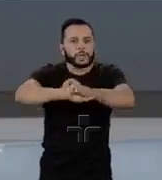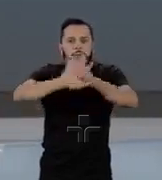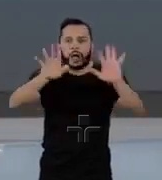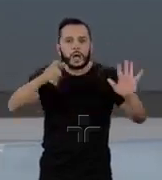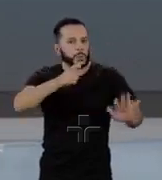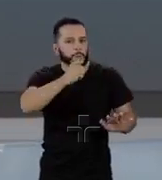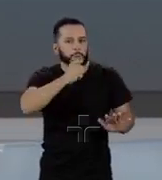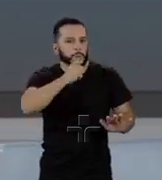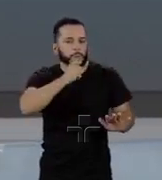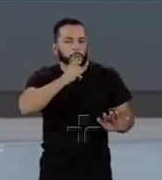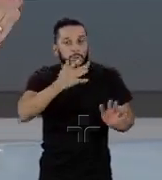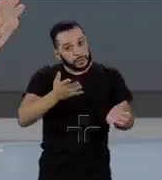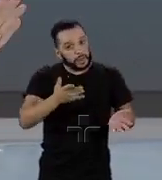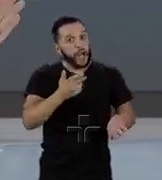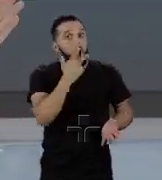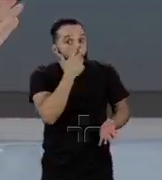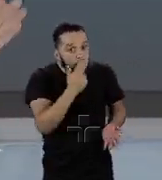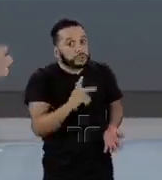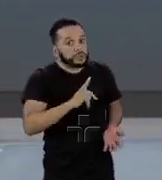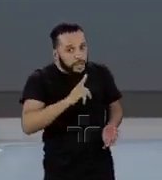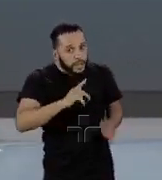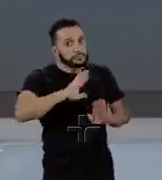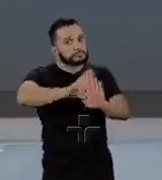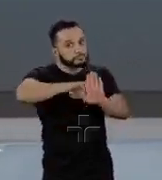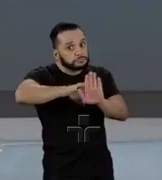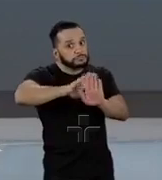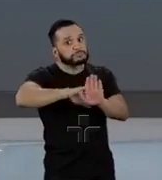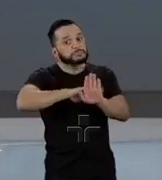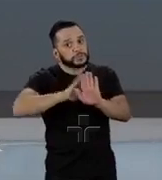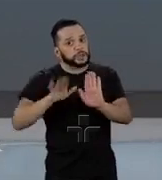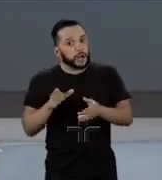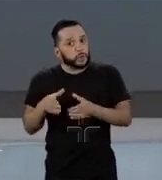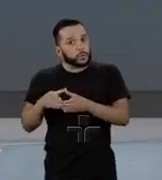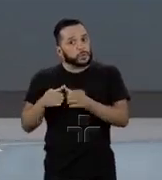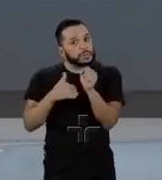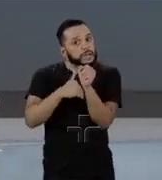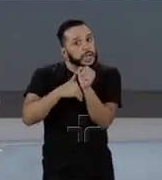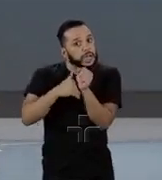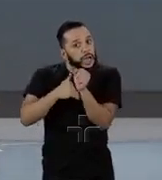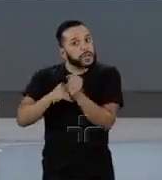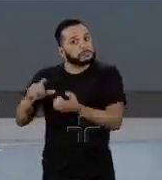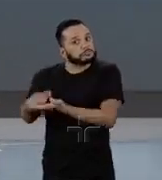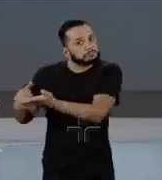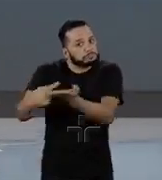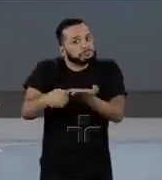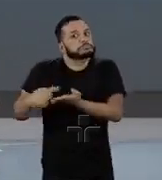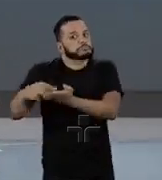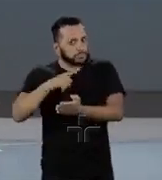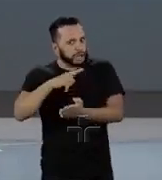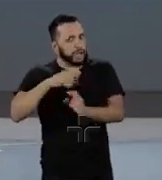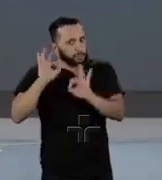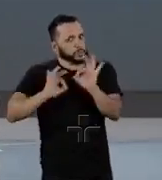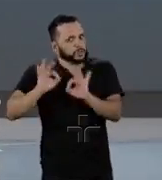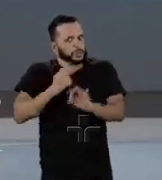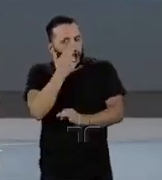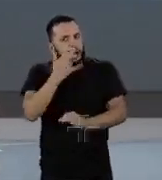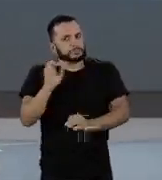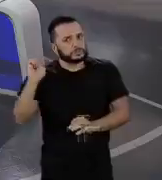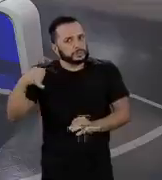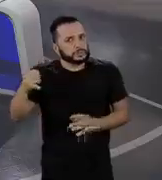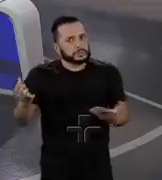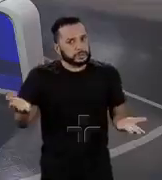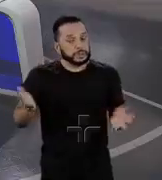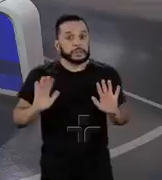Se tem, a gente não sabe. Talvez tenha, mas a gente não sabe. Né? Porque, inclusive, numa situação como essa, talvez seja parte